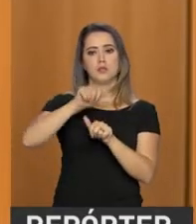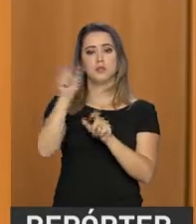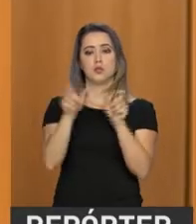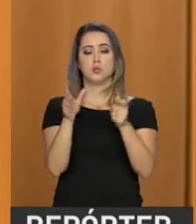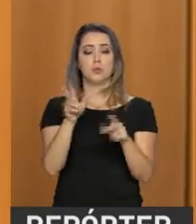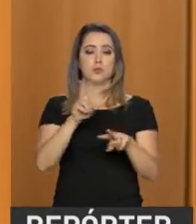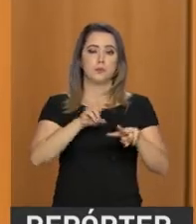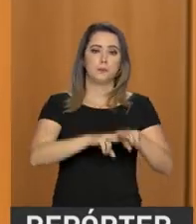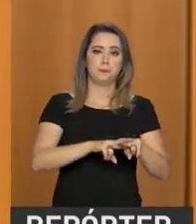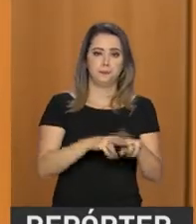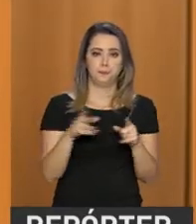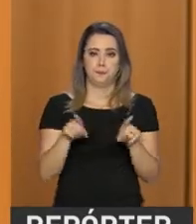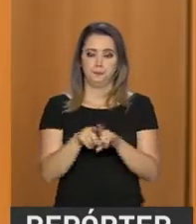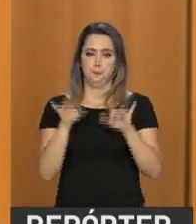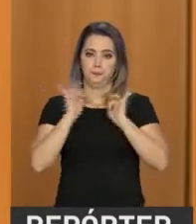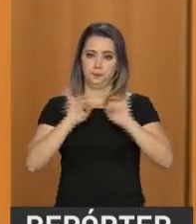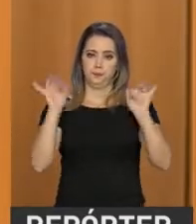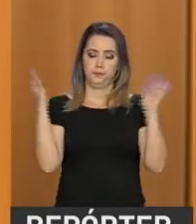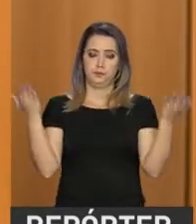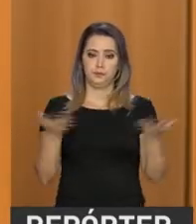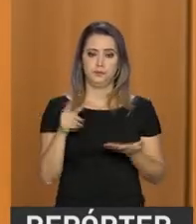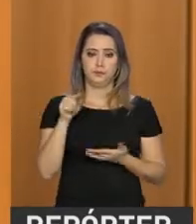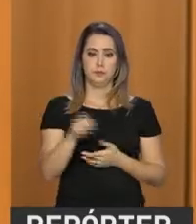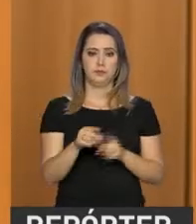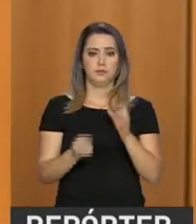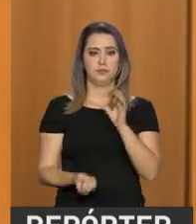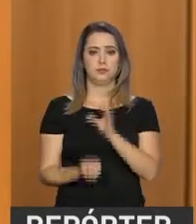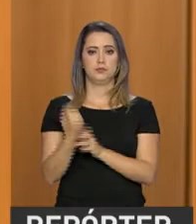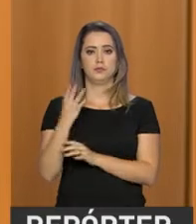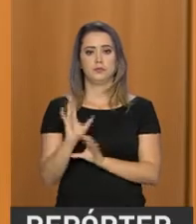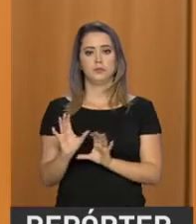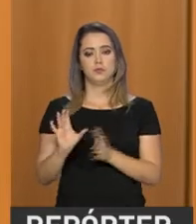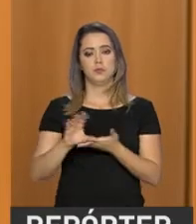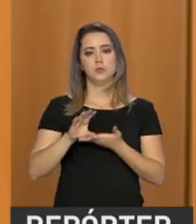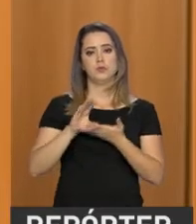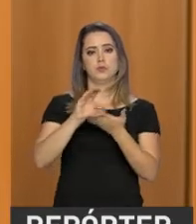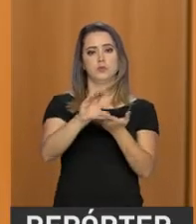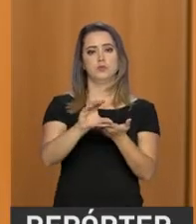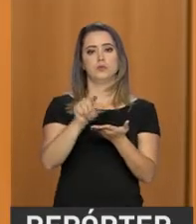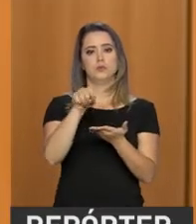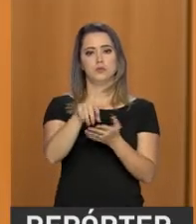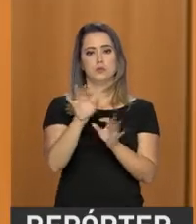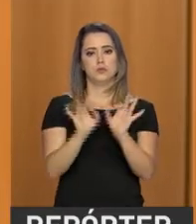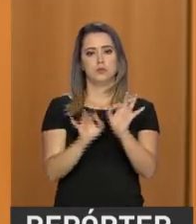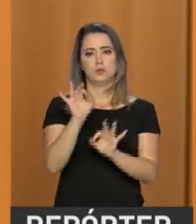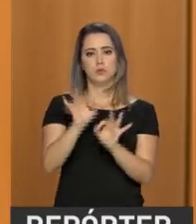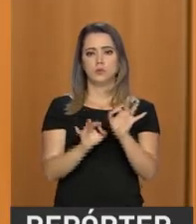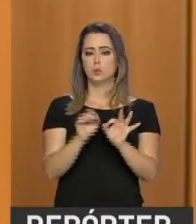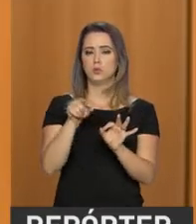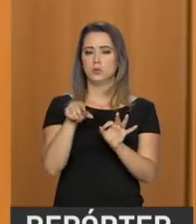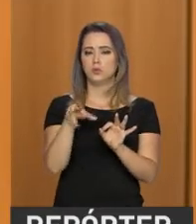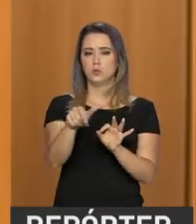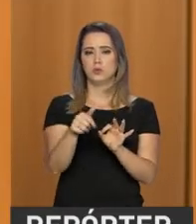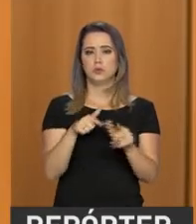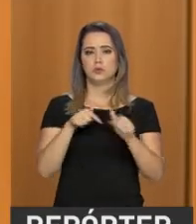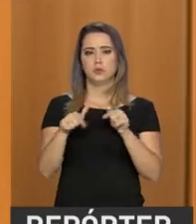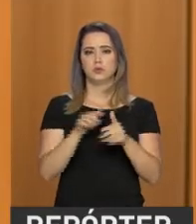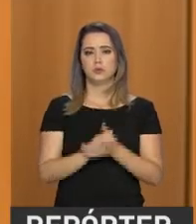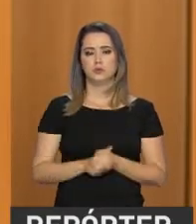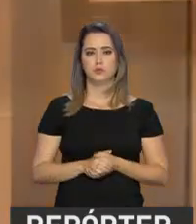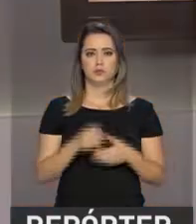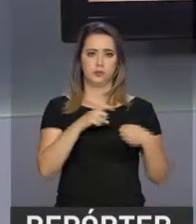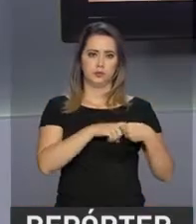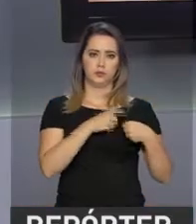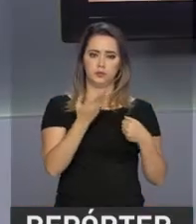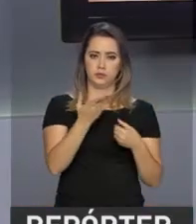presos. Também foi anunciado aqui hoje que será criado um conselho para coordenar essas ações. Volto com você no estúdio,